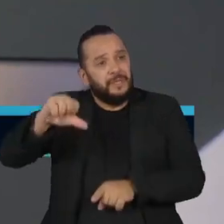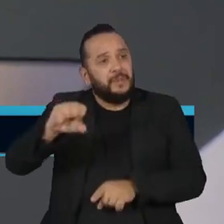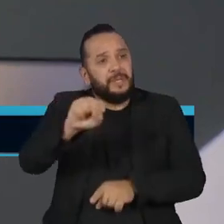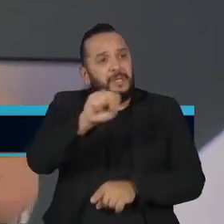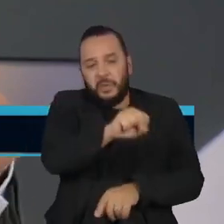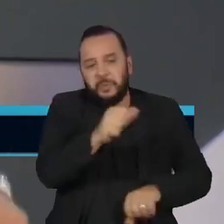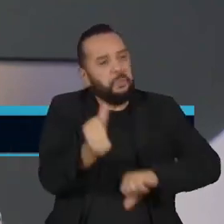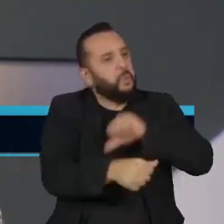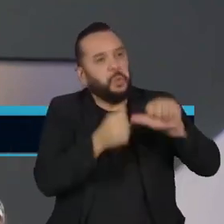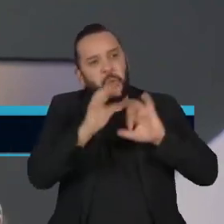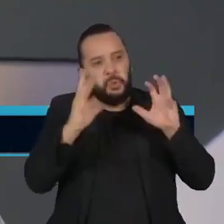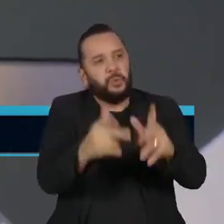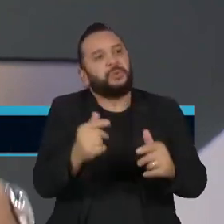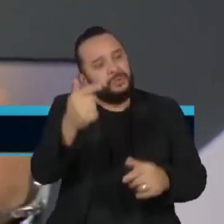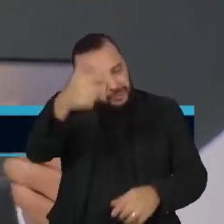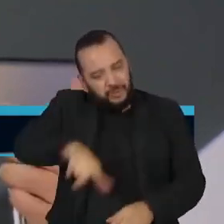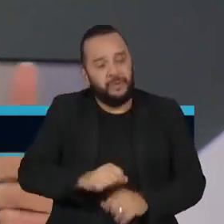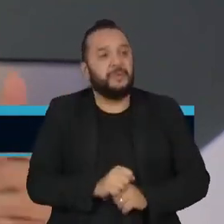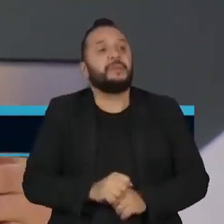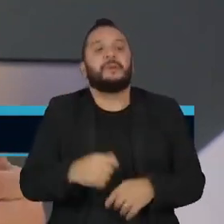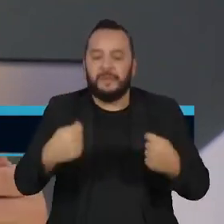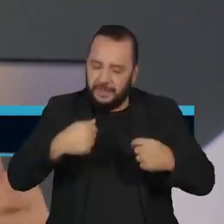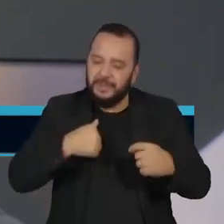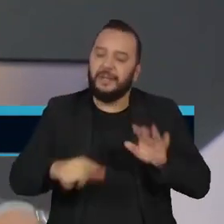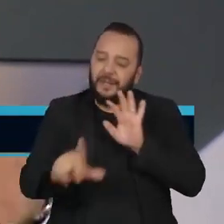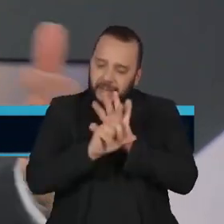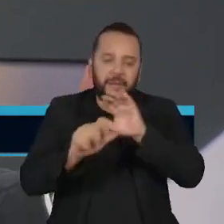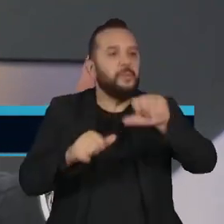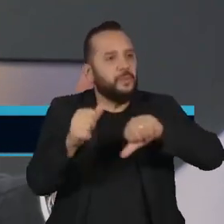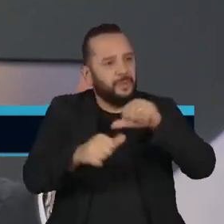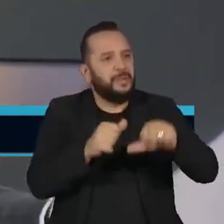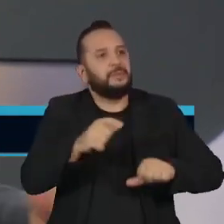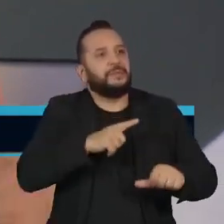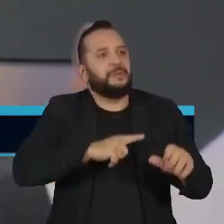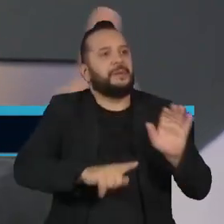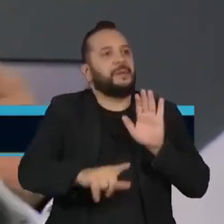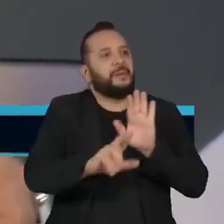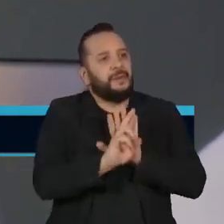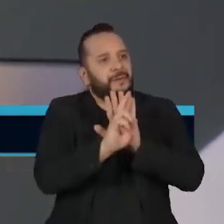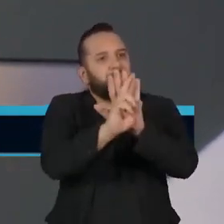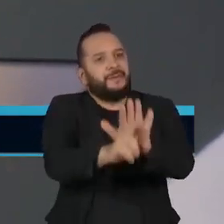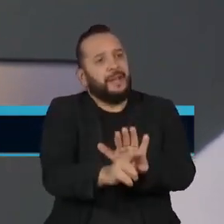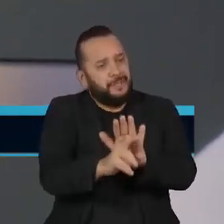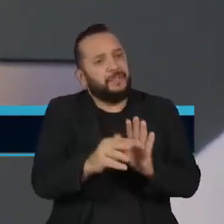nada mudou. Há que se mudar essa legislação para que a gente tenha representatividade e a representatividade trará oportunidades.